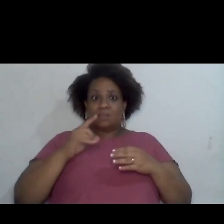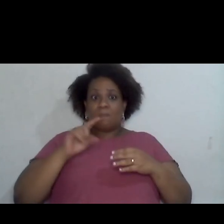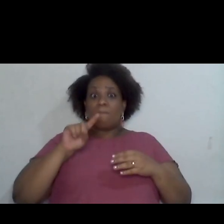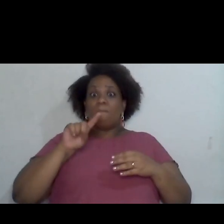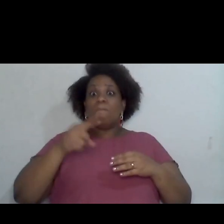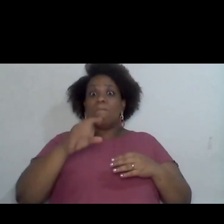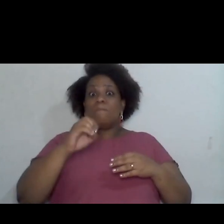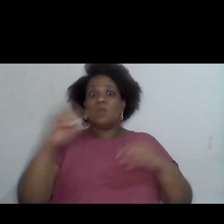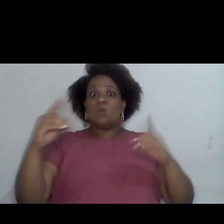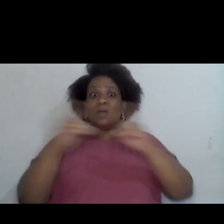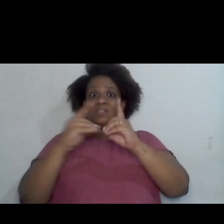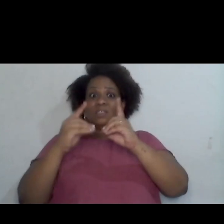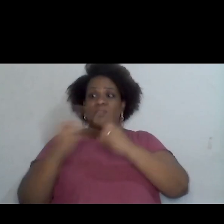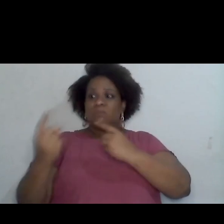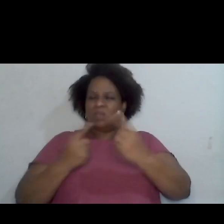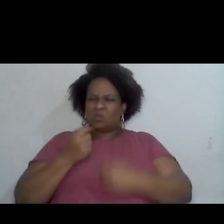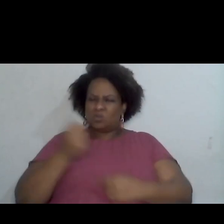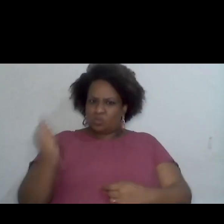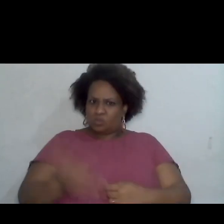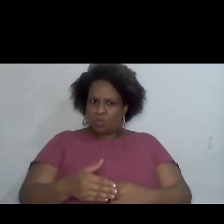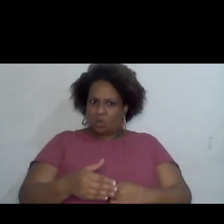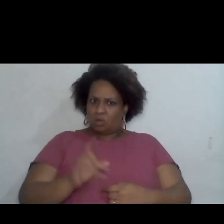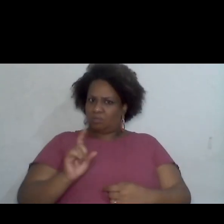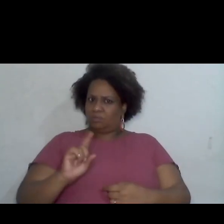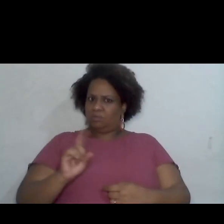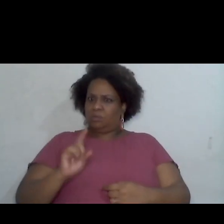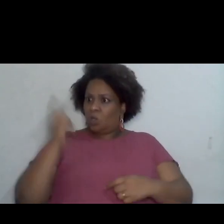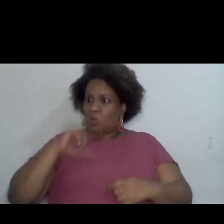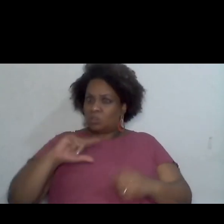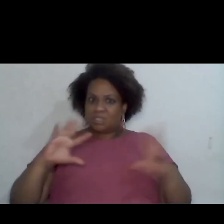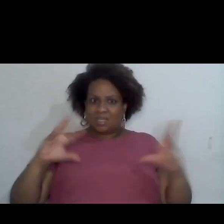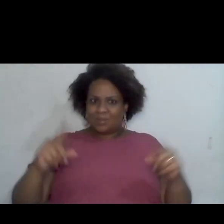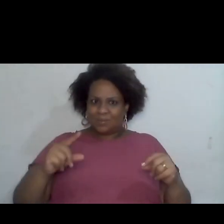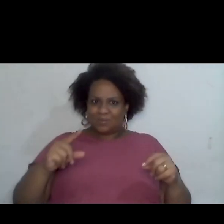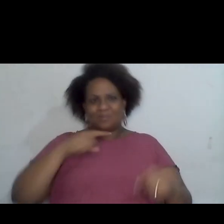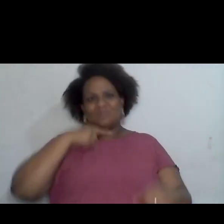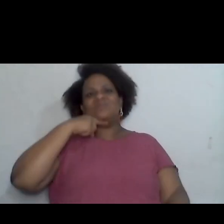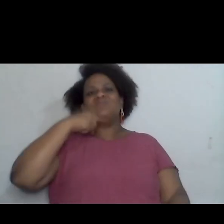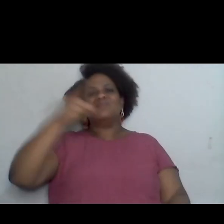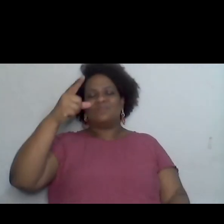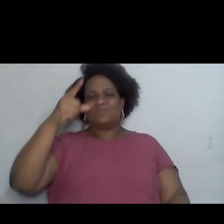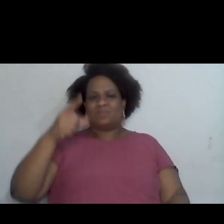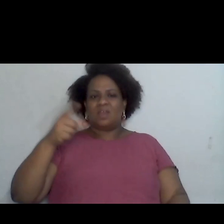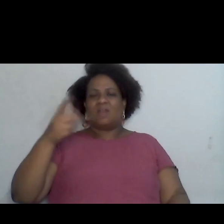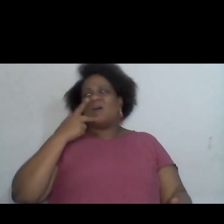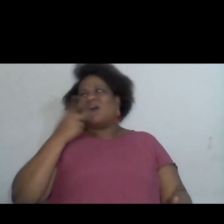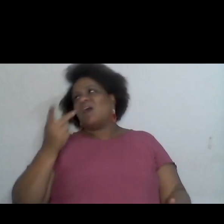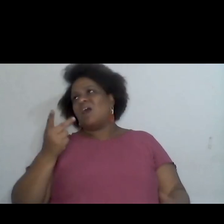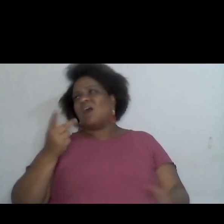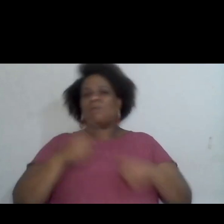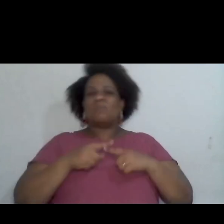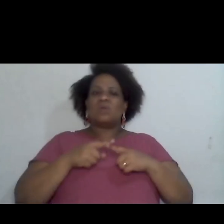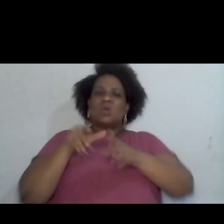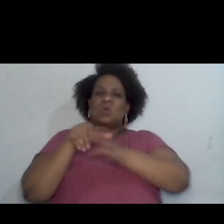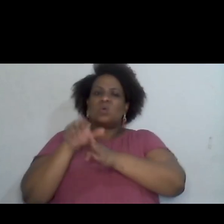não é pouca coisa. Agora, consegue atender todo mundo? Não consegue atender todo mundo. Aí se falou, não, porque o conselho também